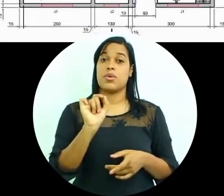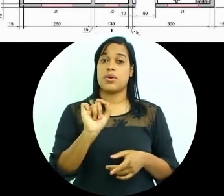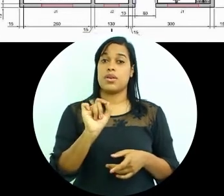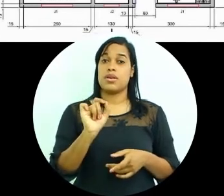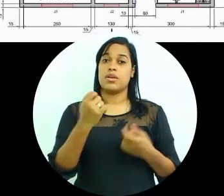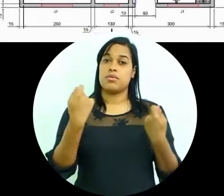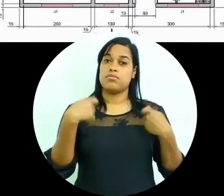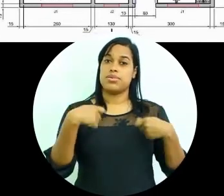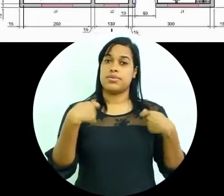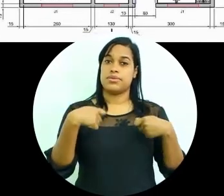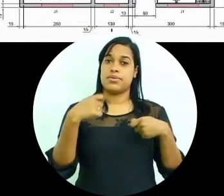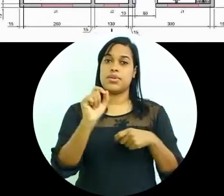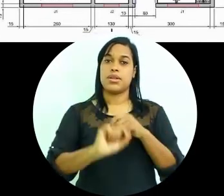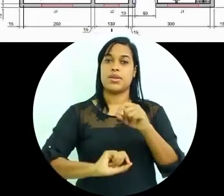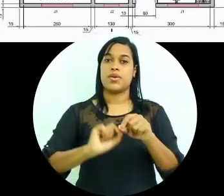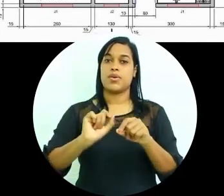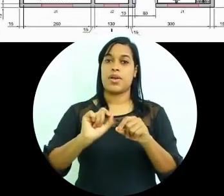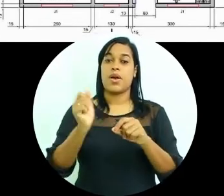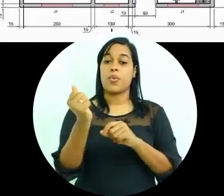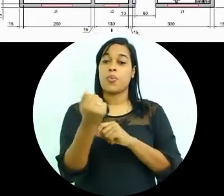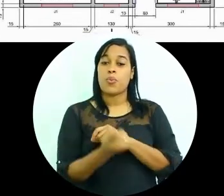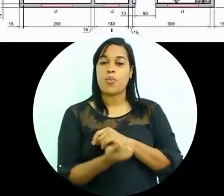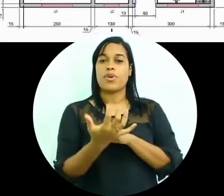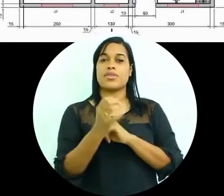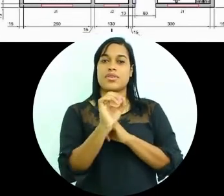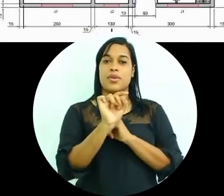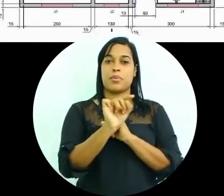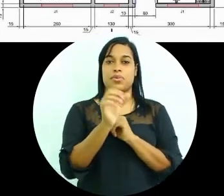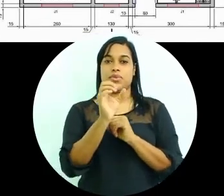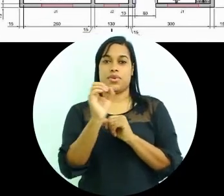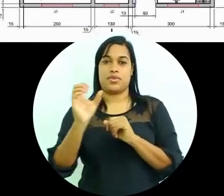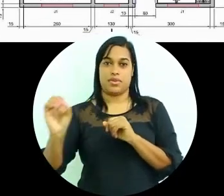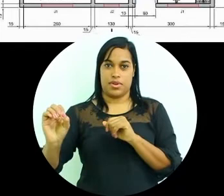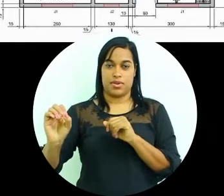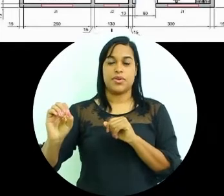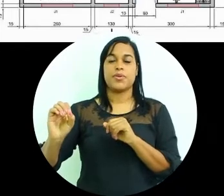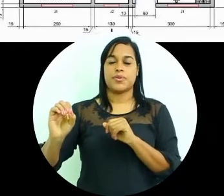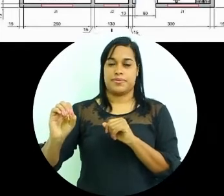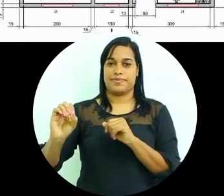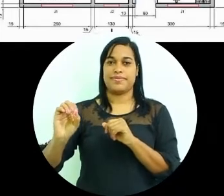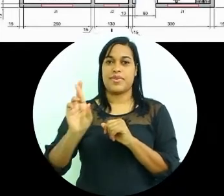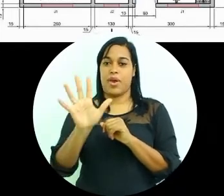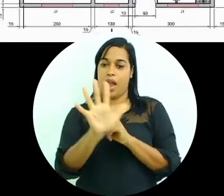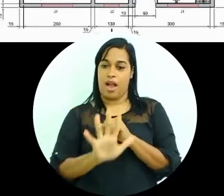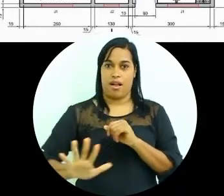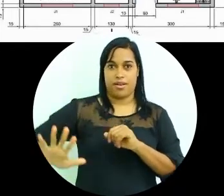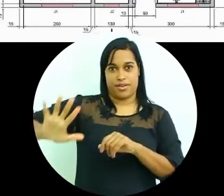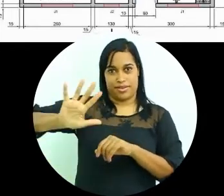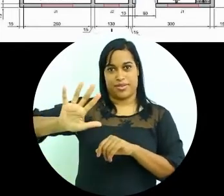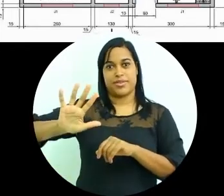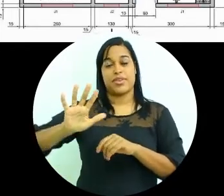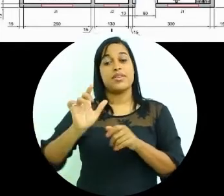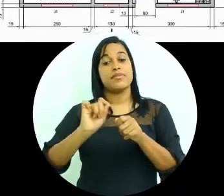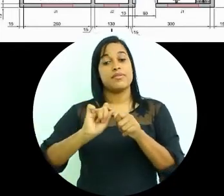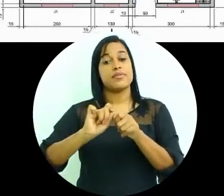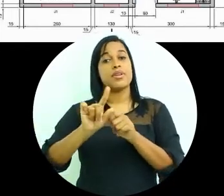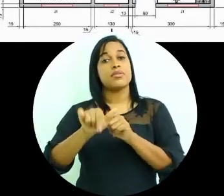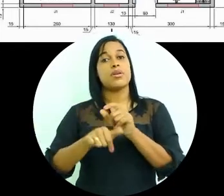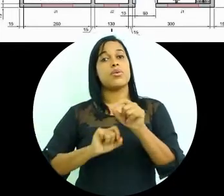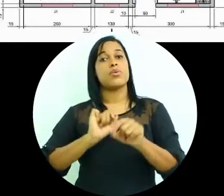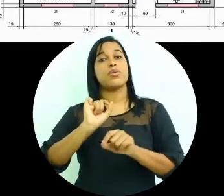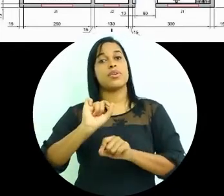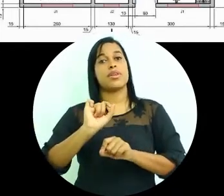E nesse caso é importante reparar o raio que está definido como 0,00. E ele vai permitir que a gente